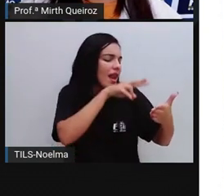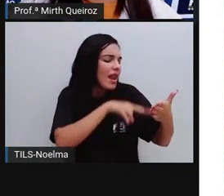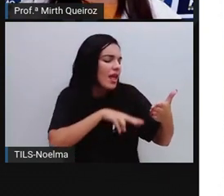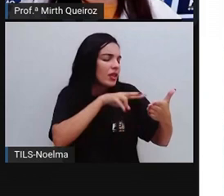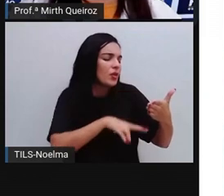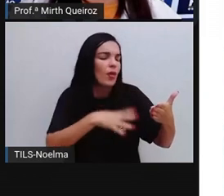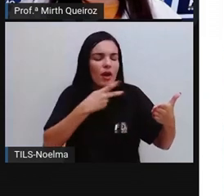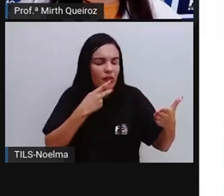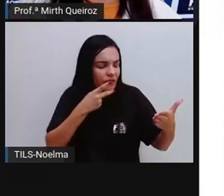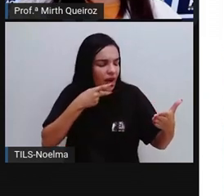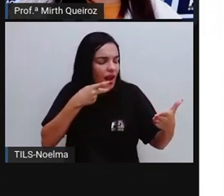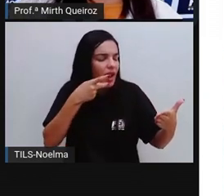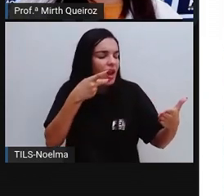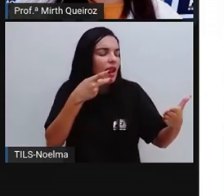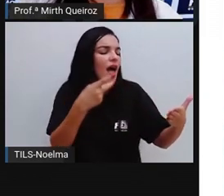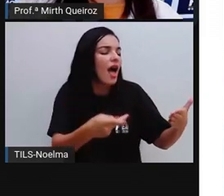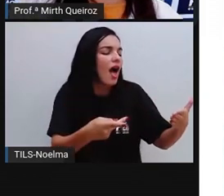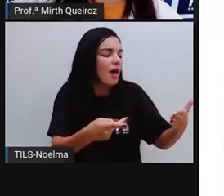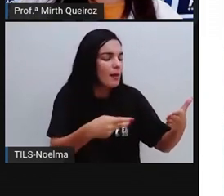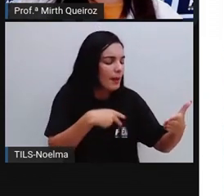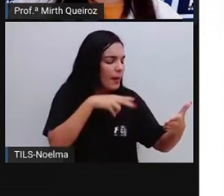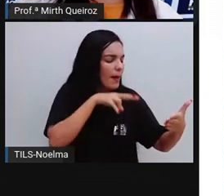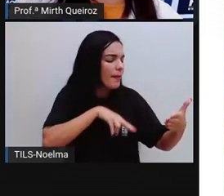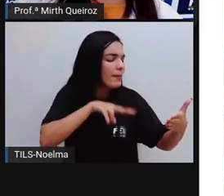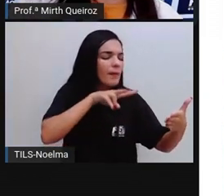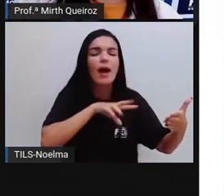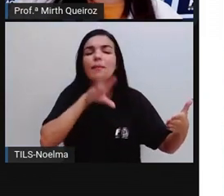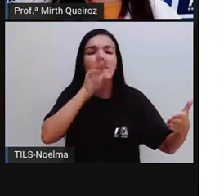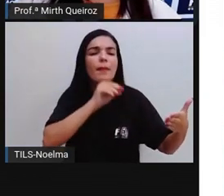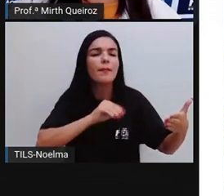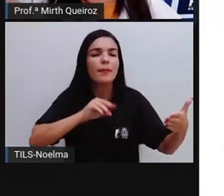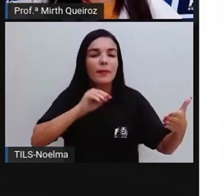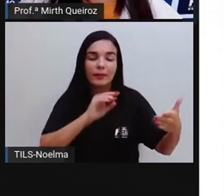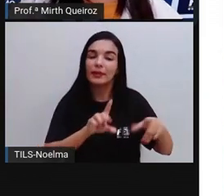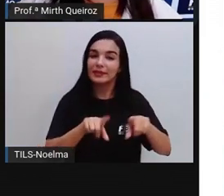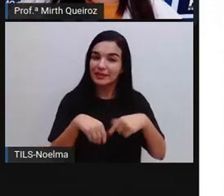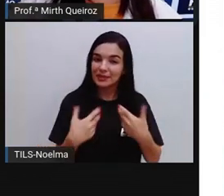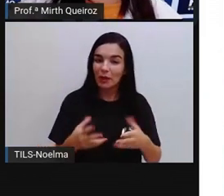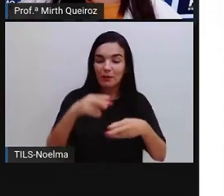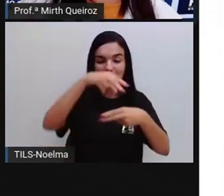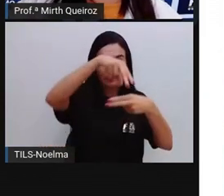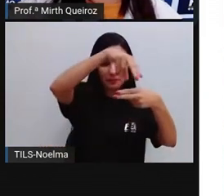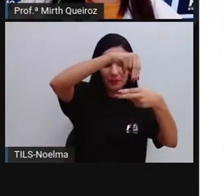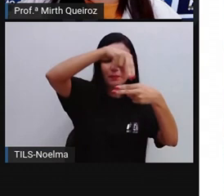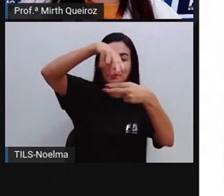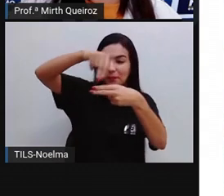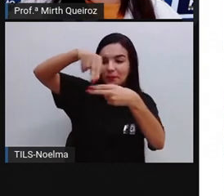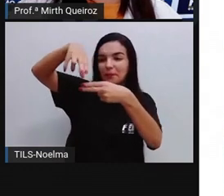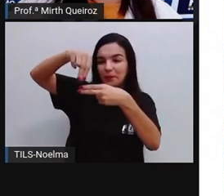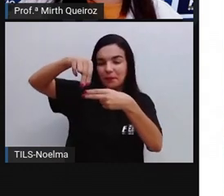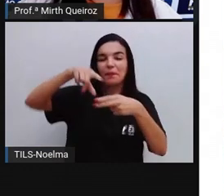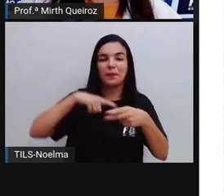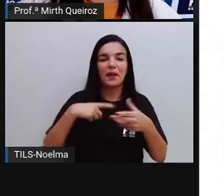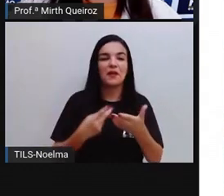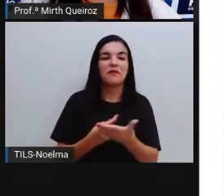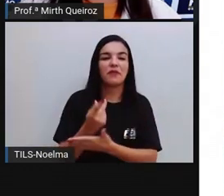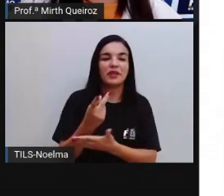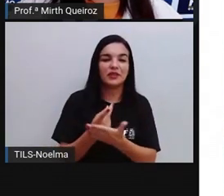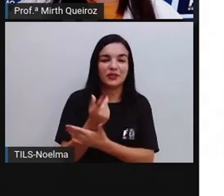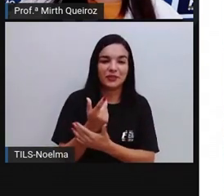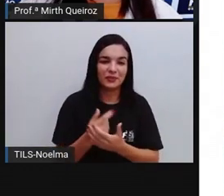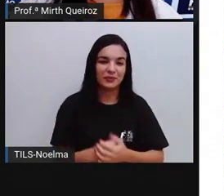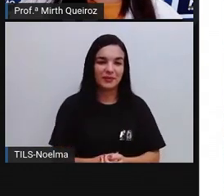ali de vendas. Mas eles eram vendidos, pendurados aí, dependurados em cordas. Por isso que recebe esse nome, literatura de